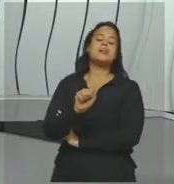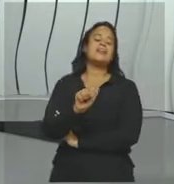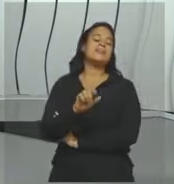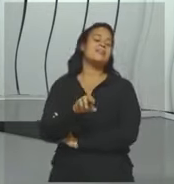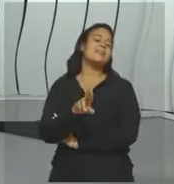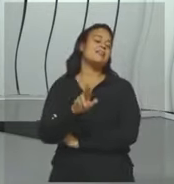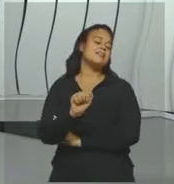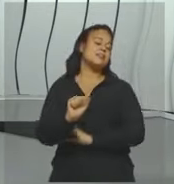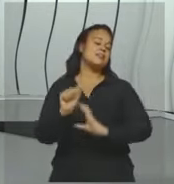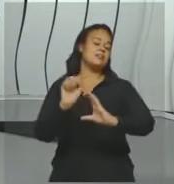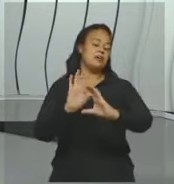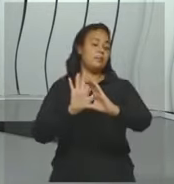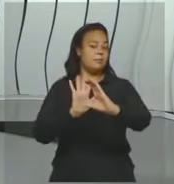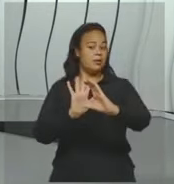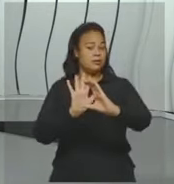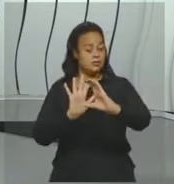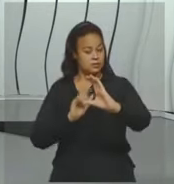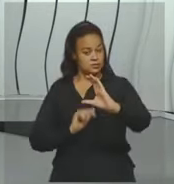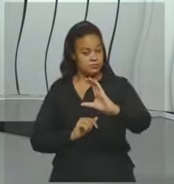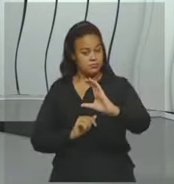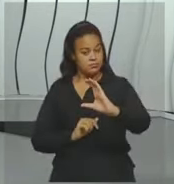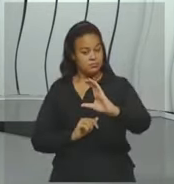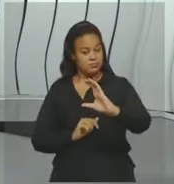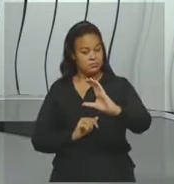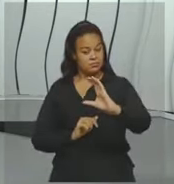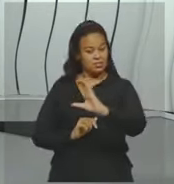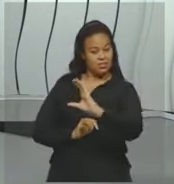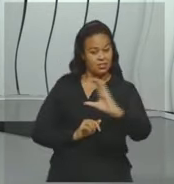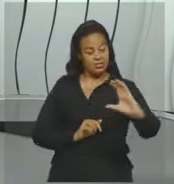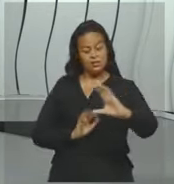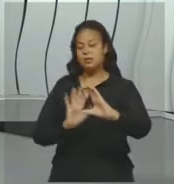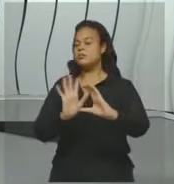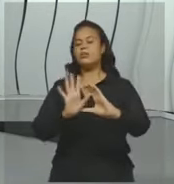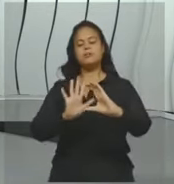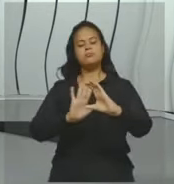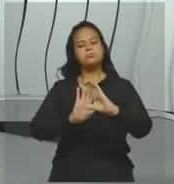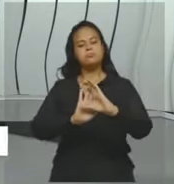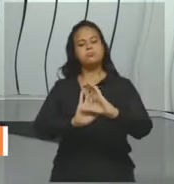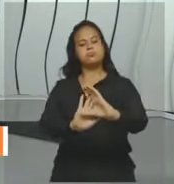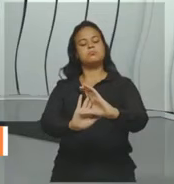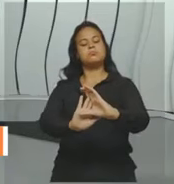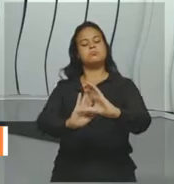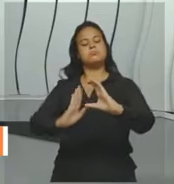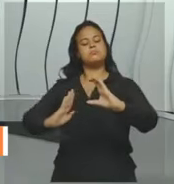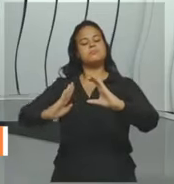está fixa aqui nesse teto, certo?